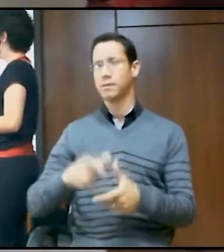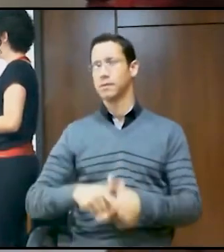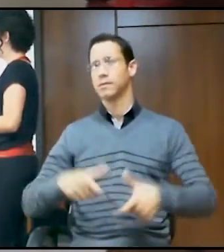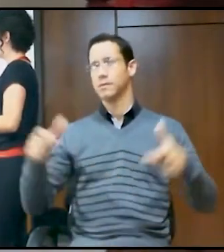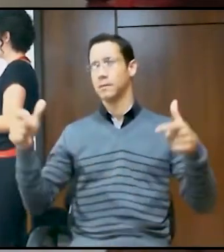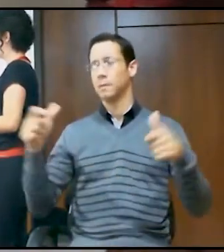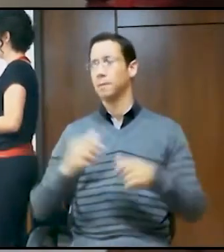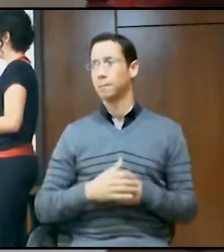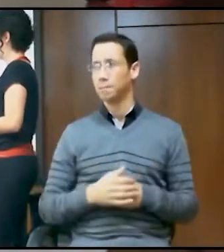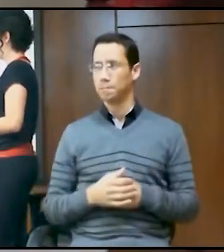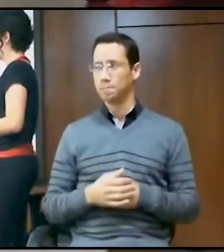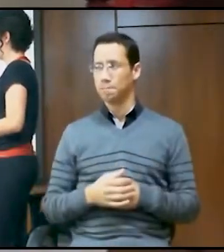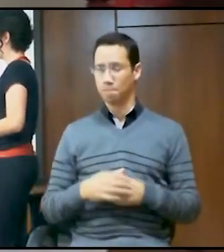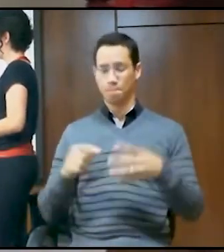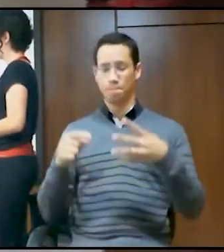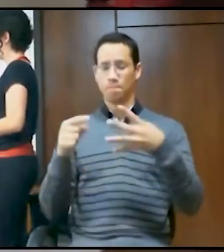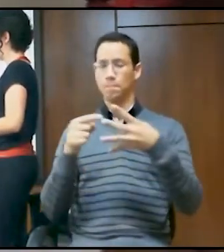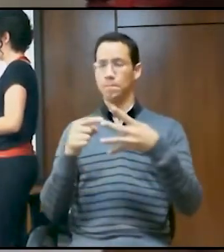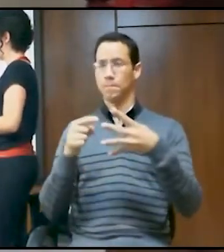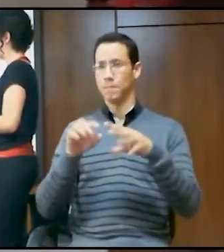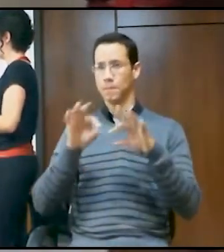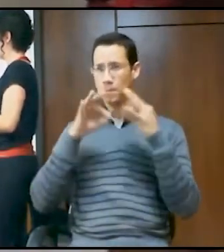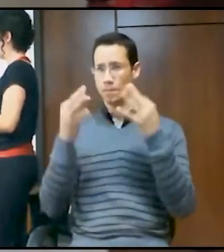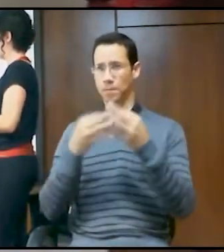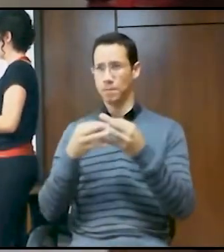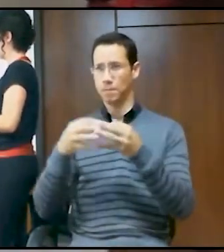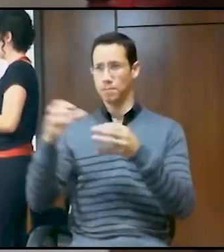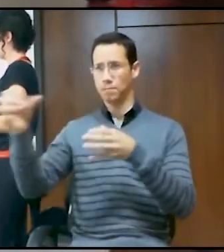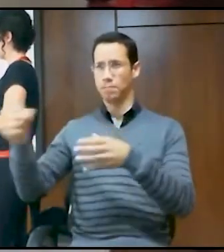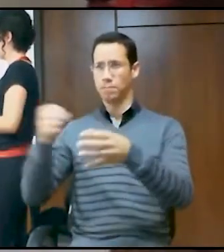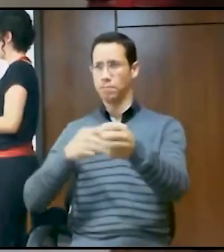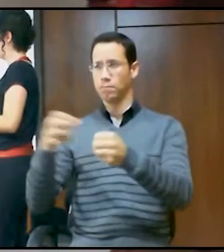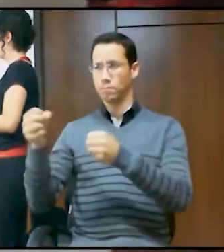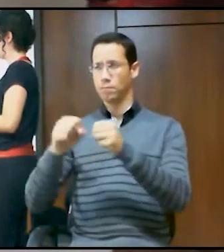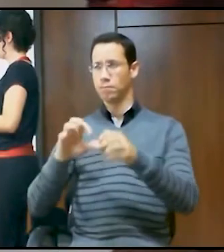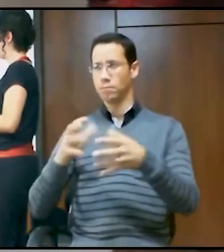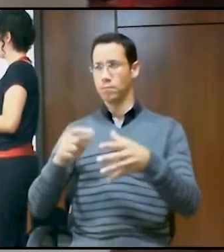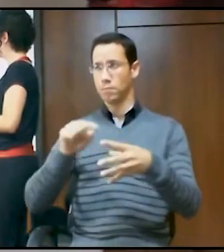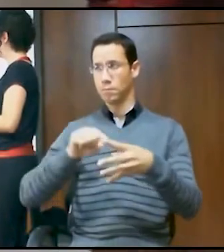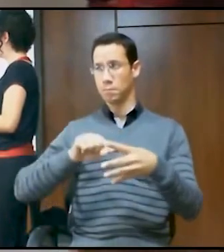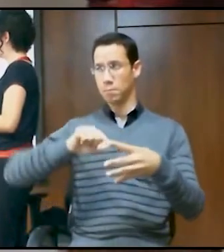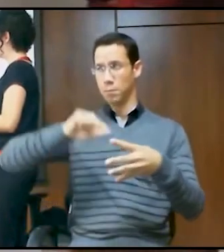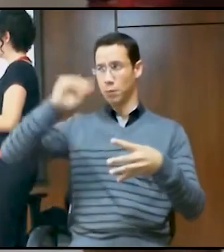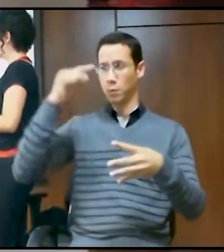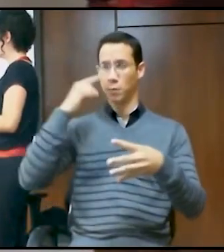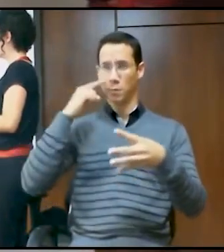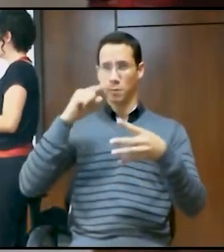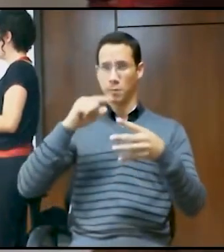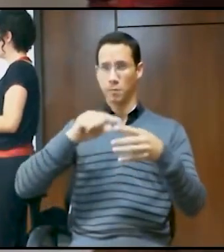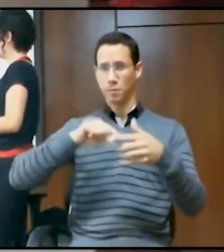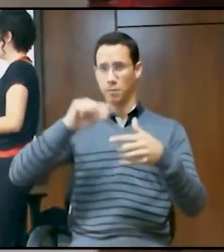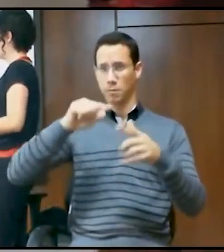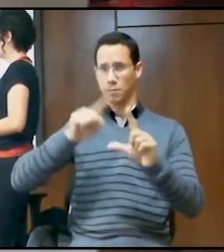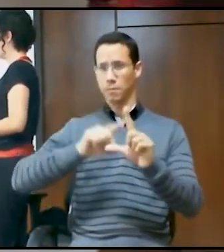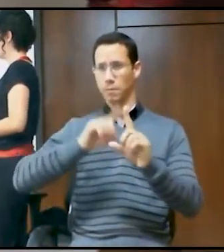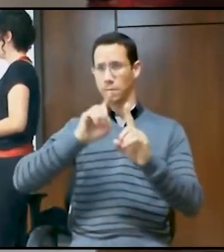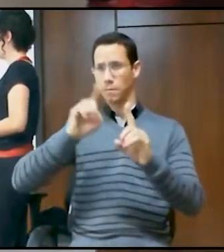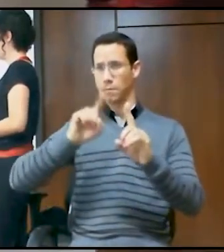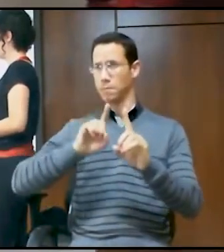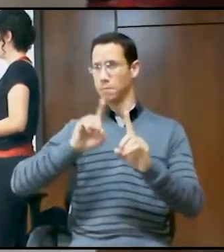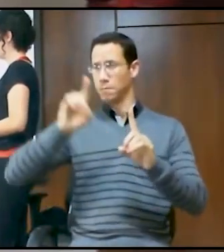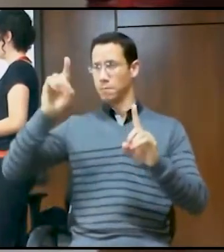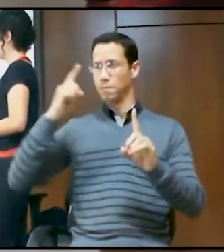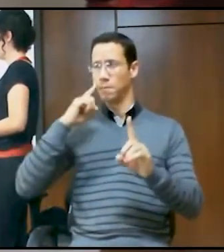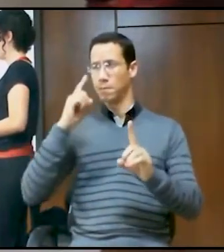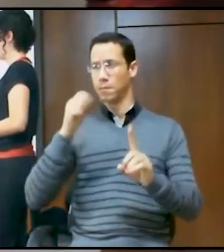A coabitação familiar, ela teve um pico aqui em 2010, mas vejam que o Minha